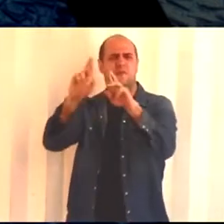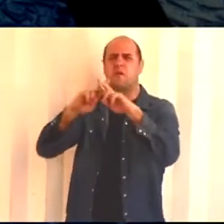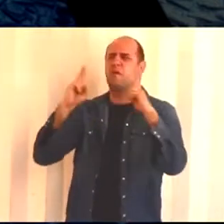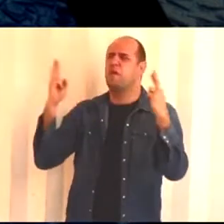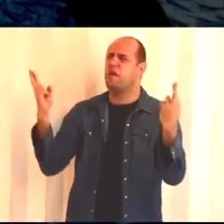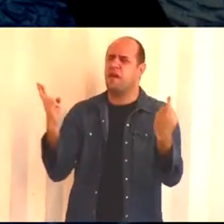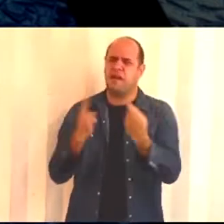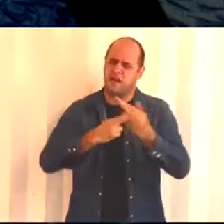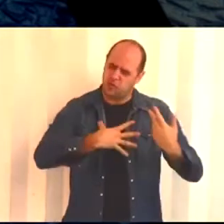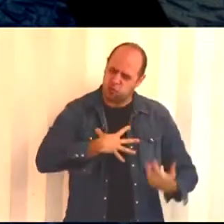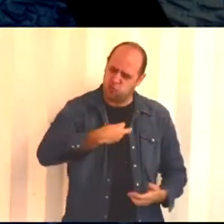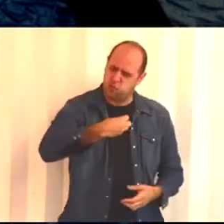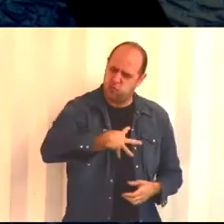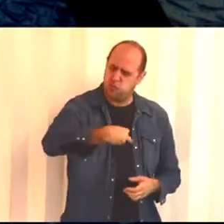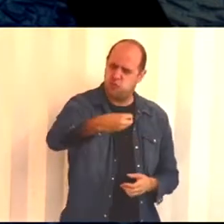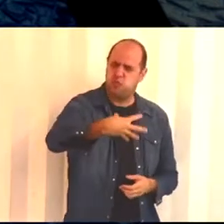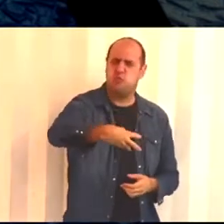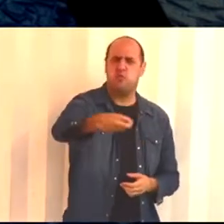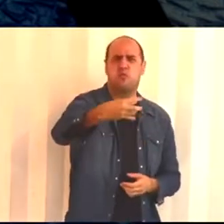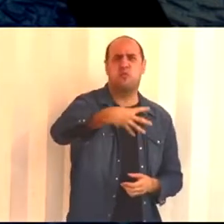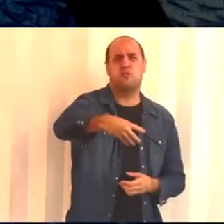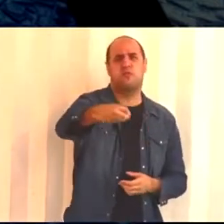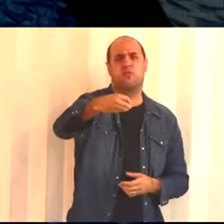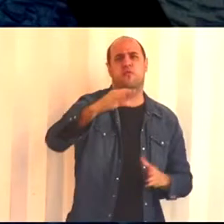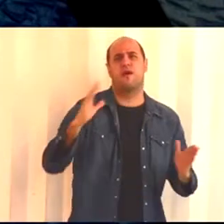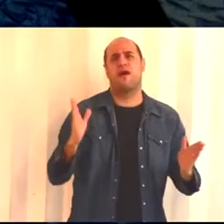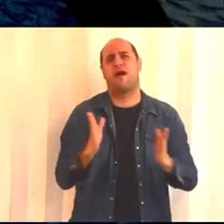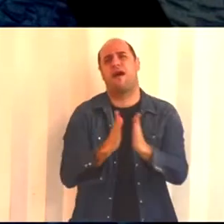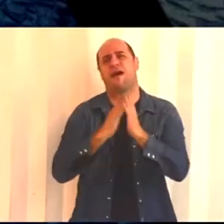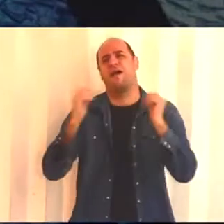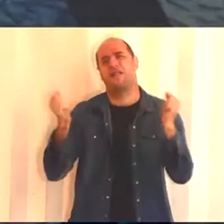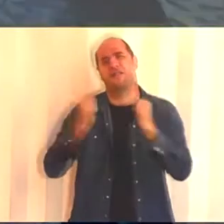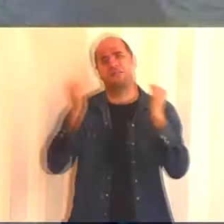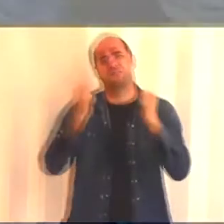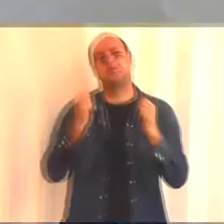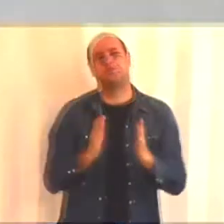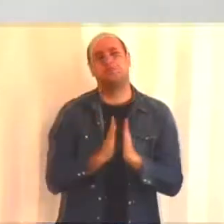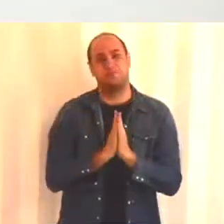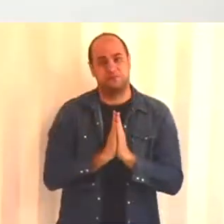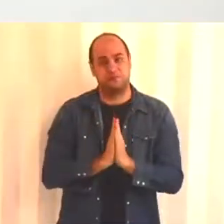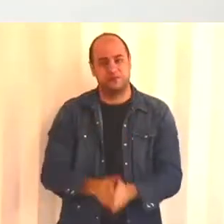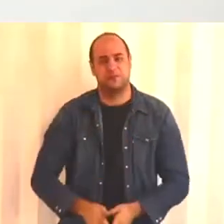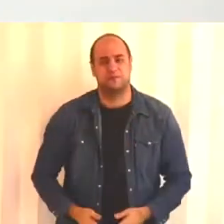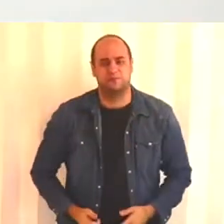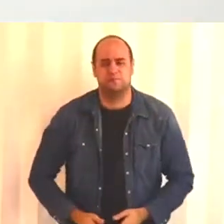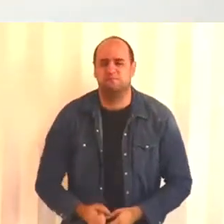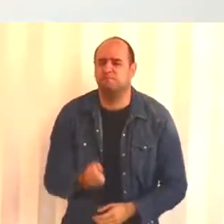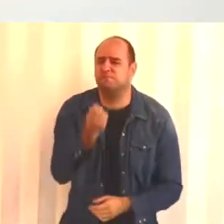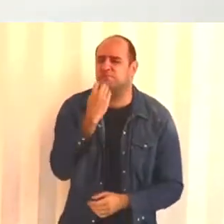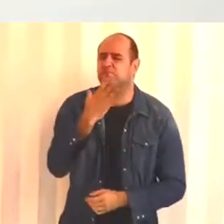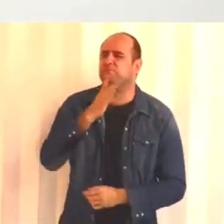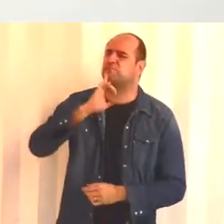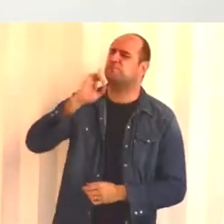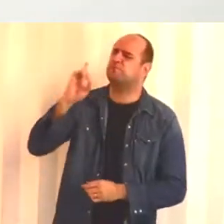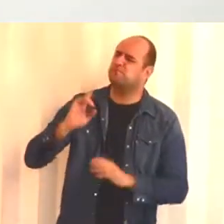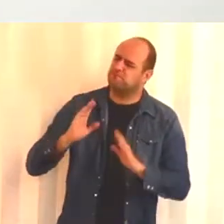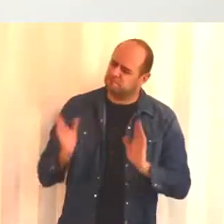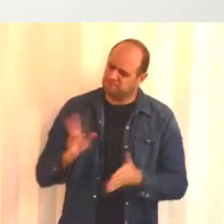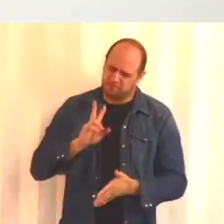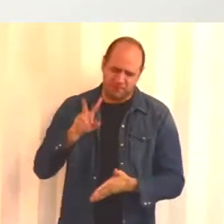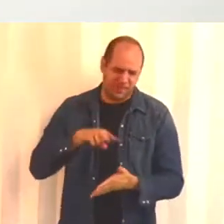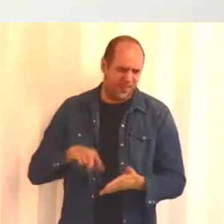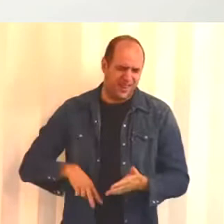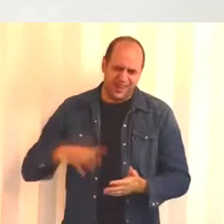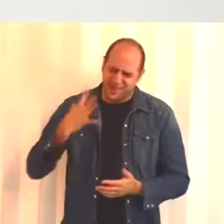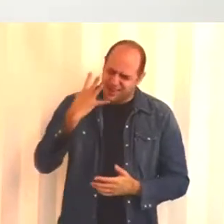de geração em geração. Aleluia. Vamos orar mais uma vez. Bendito Deus, acabamos de ler